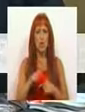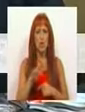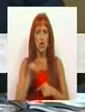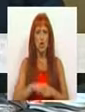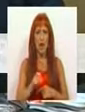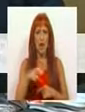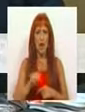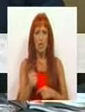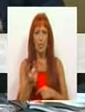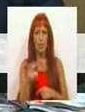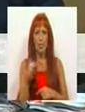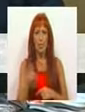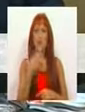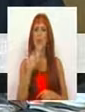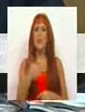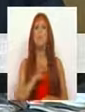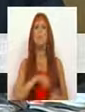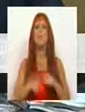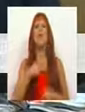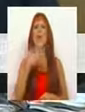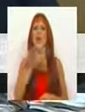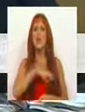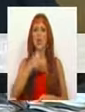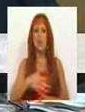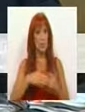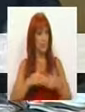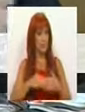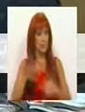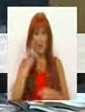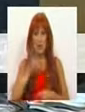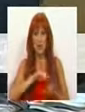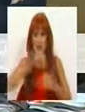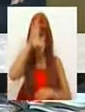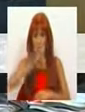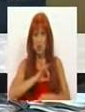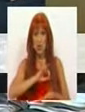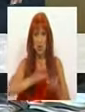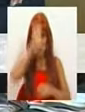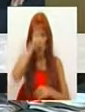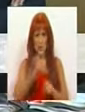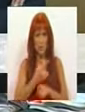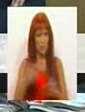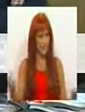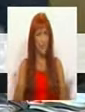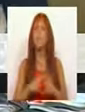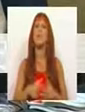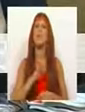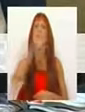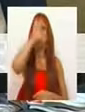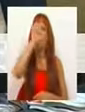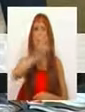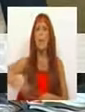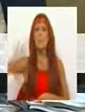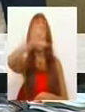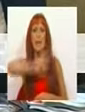José Carlos Barros, faz favor, Sr. Deputado. Obrigado, Sr. Presidente. Cumprimento a Sra. Secretária de Estado, os Srs. Secretários de Estado, Sr. Ministro do